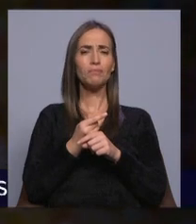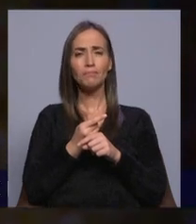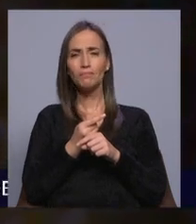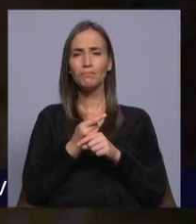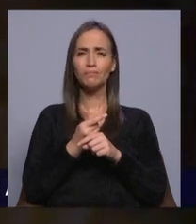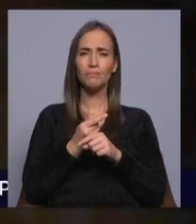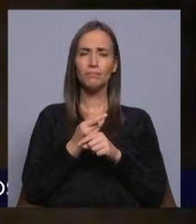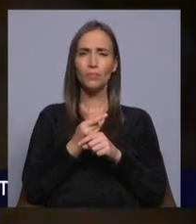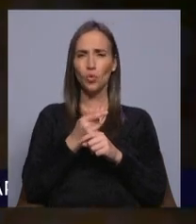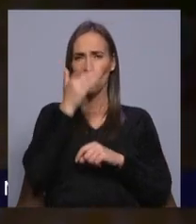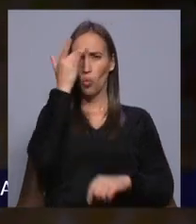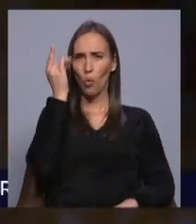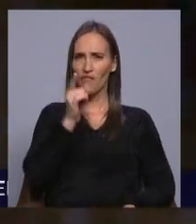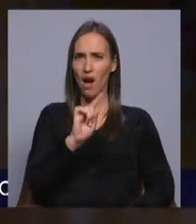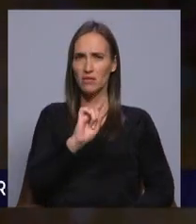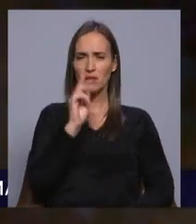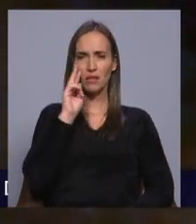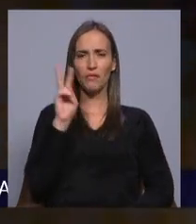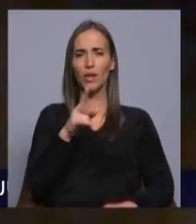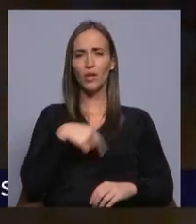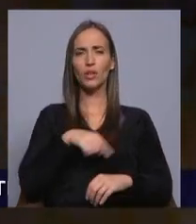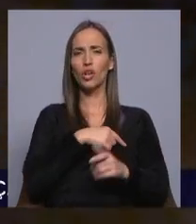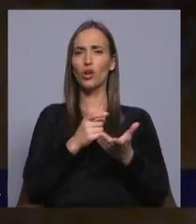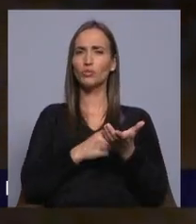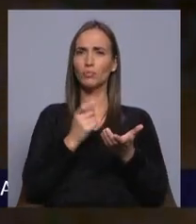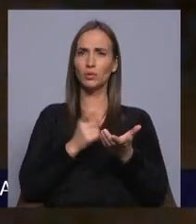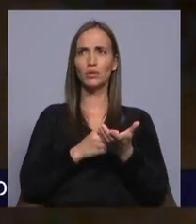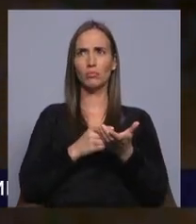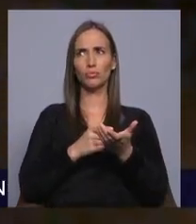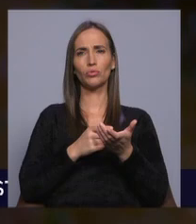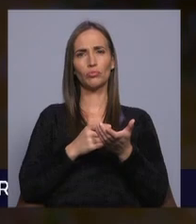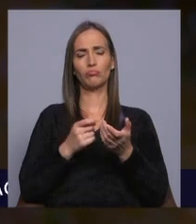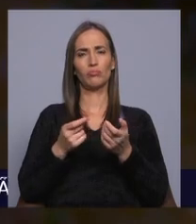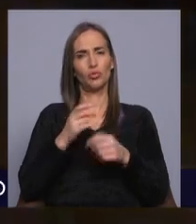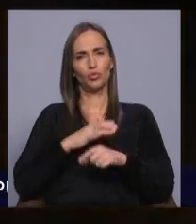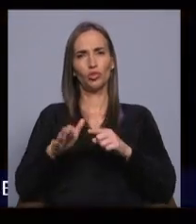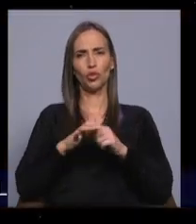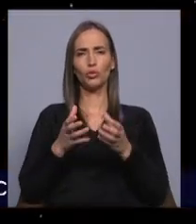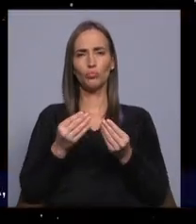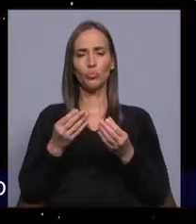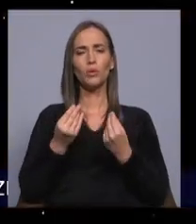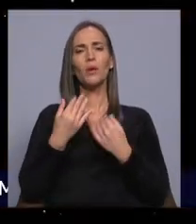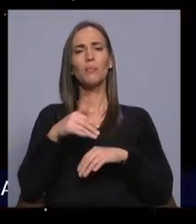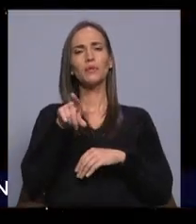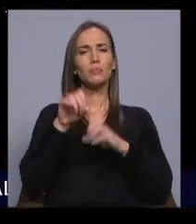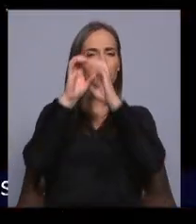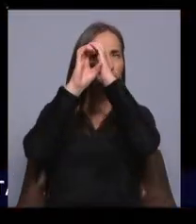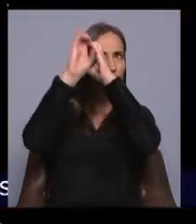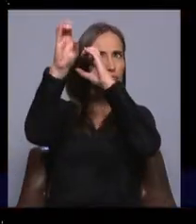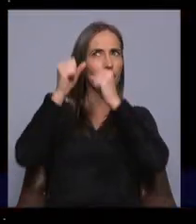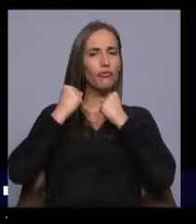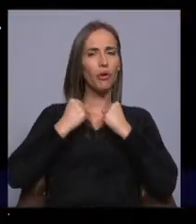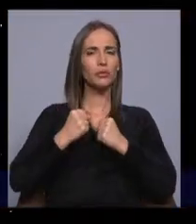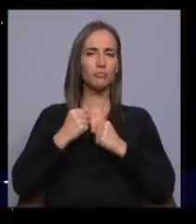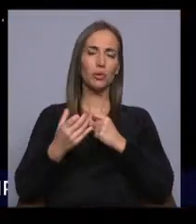não é propriamente fácil de observar. Precisamos mesmo de um grande jackpot e já agora ter também telescópios poderosos para tudo isto. É o caso